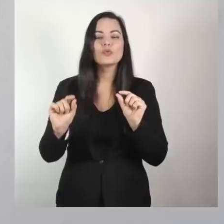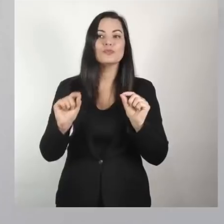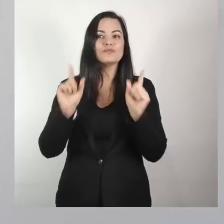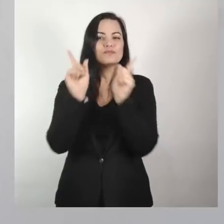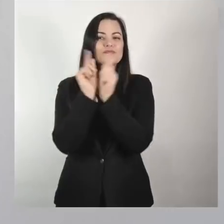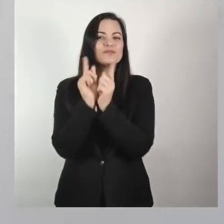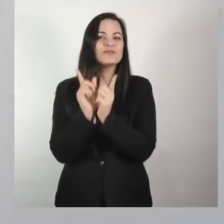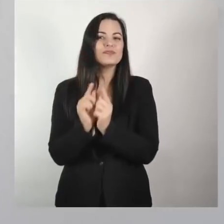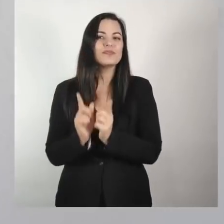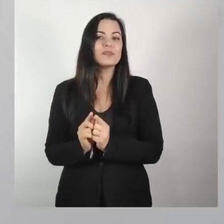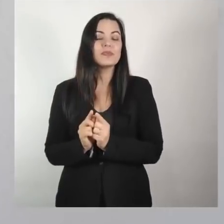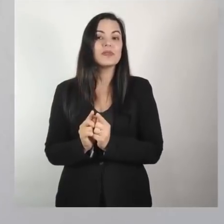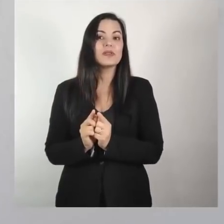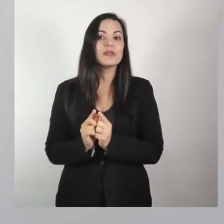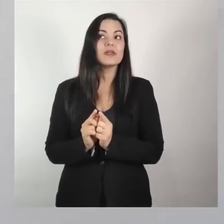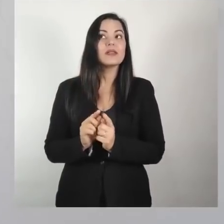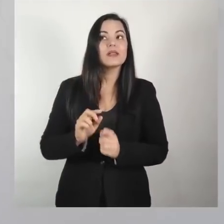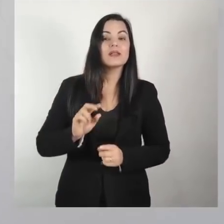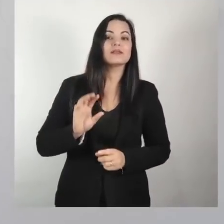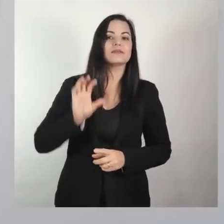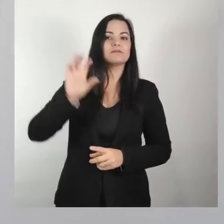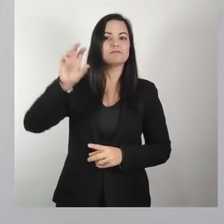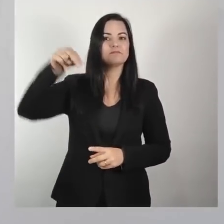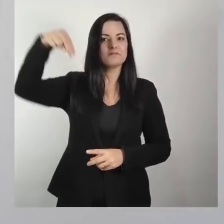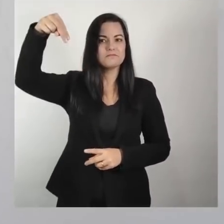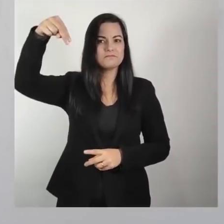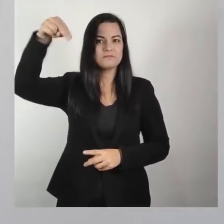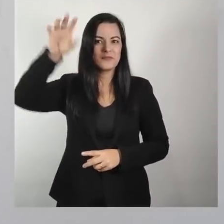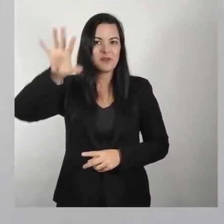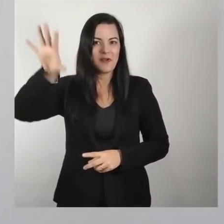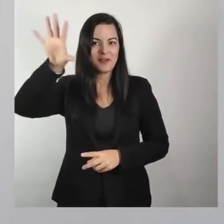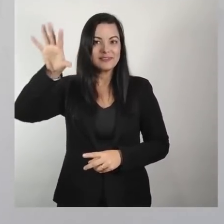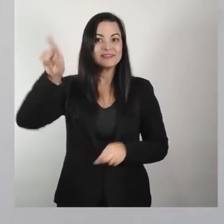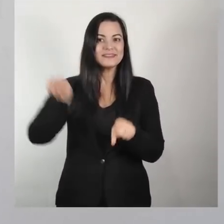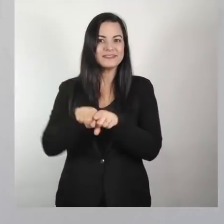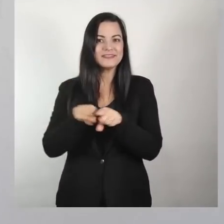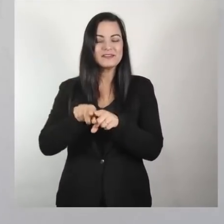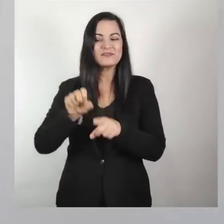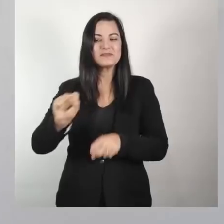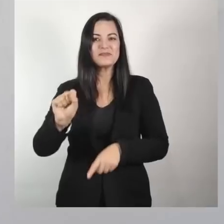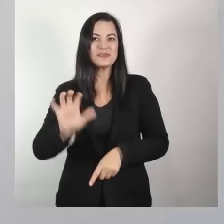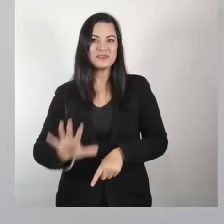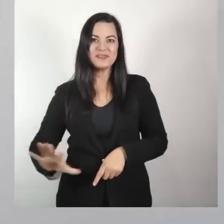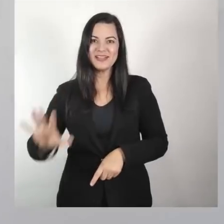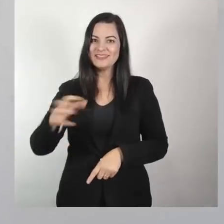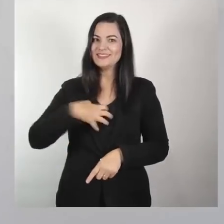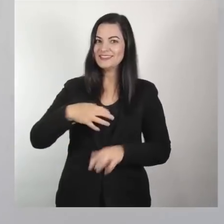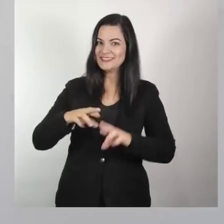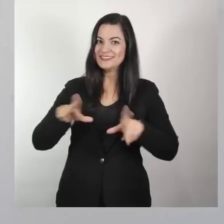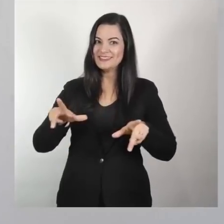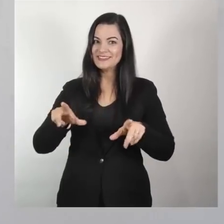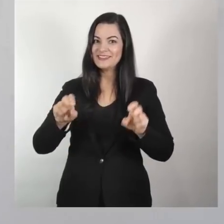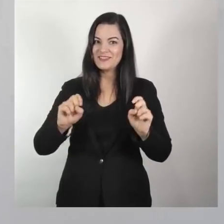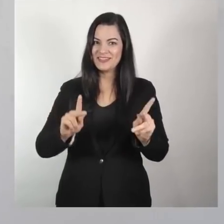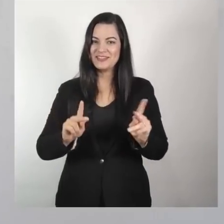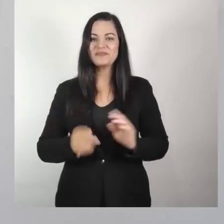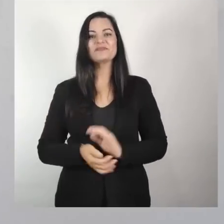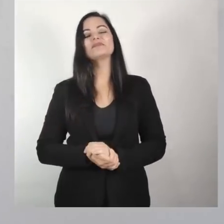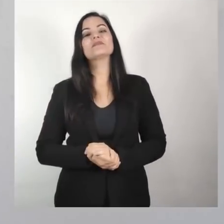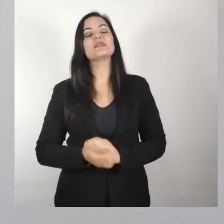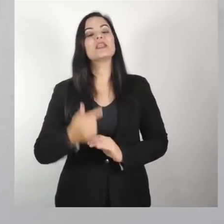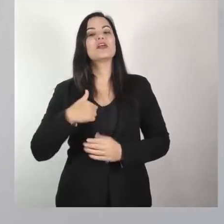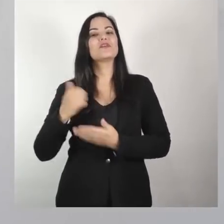dessas siglas na região Nordeste e Sudeste. De um jeito diferente, eu te falei, não foi? Então eu